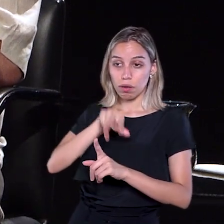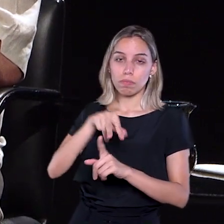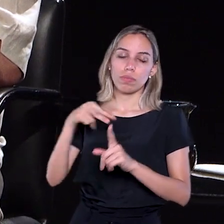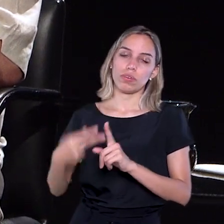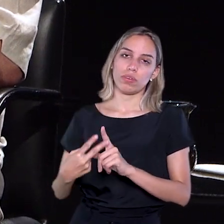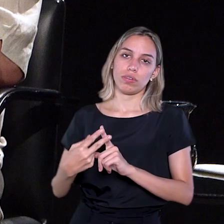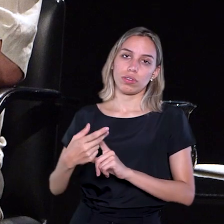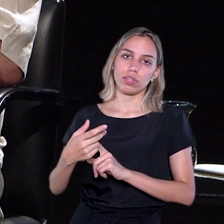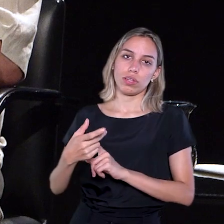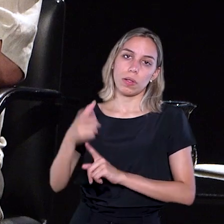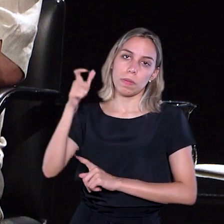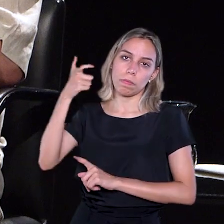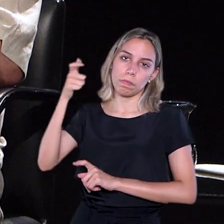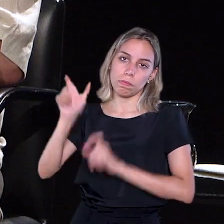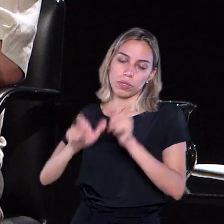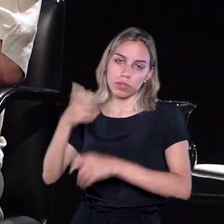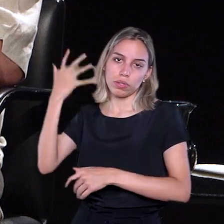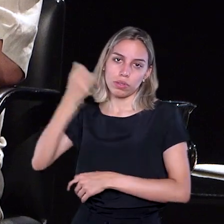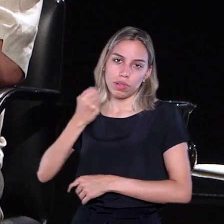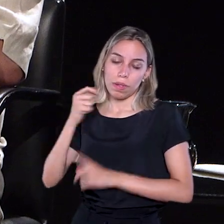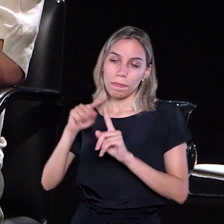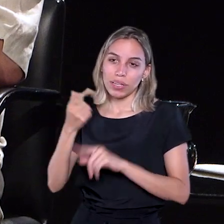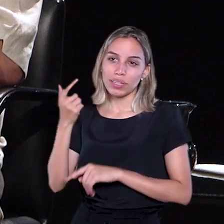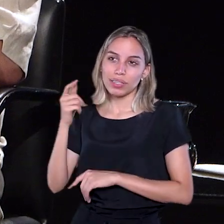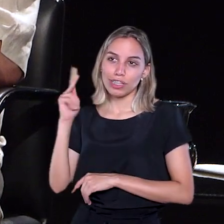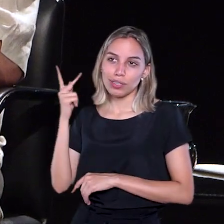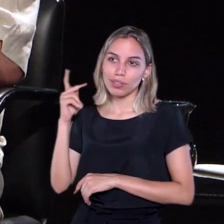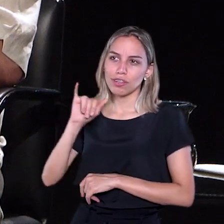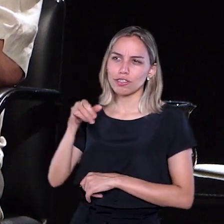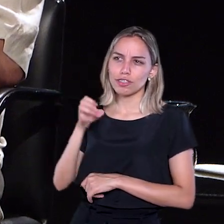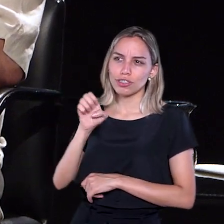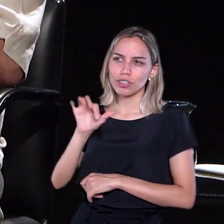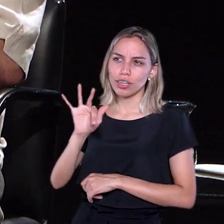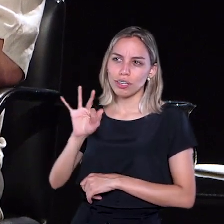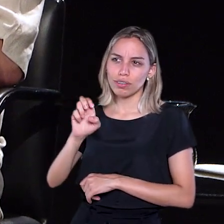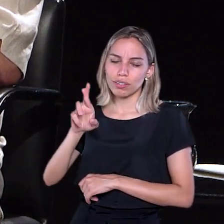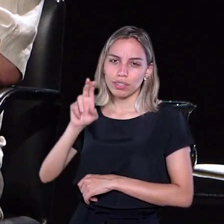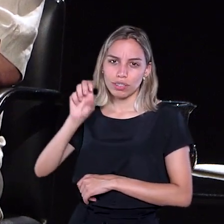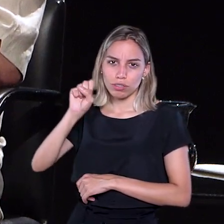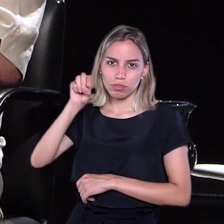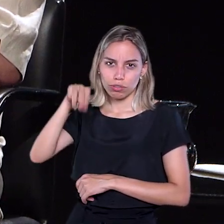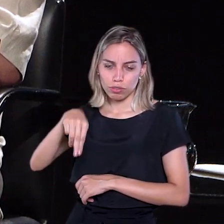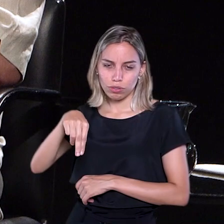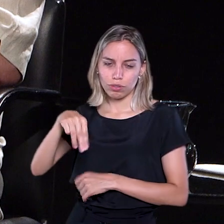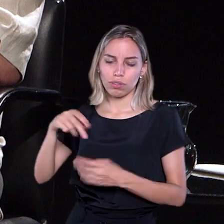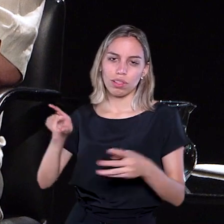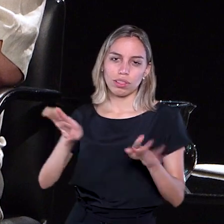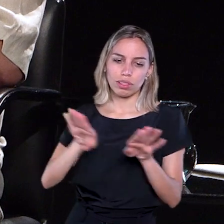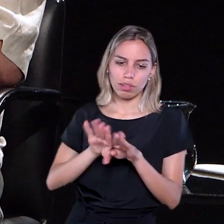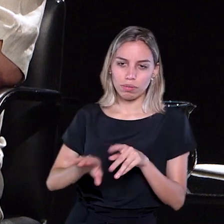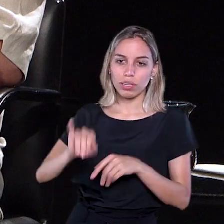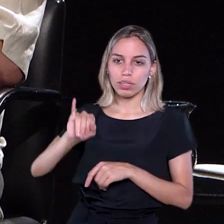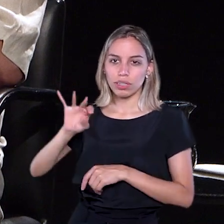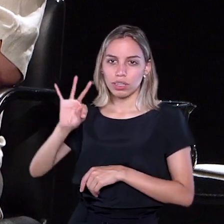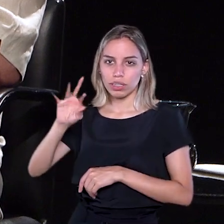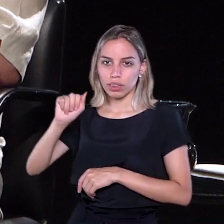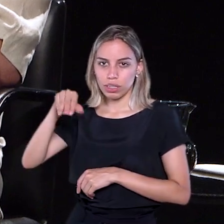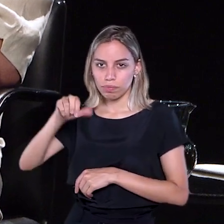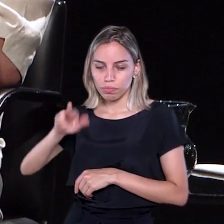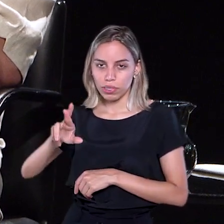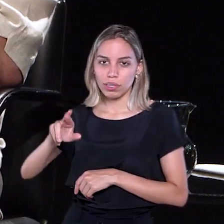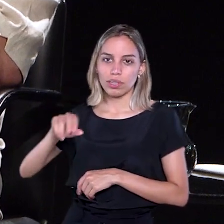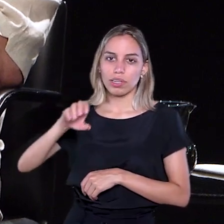Mas é muito interessante, a história do Jefferson é muito interessante, a história do Itamar é muito interessante, as histórias que a Eliane escreveu e que